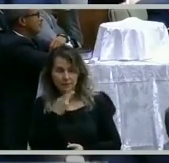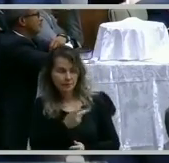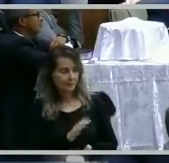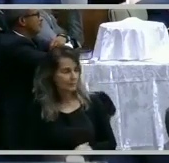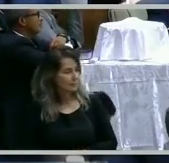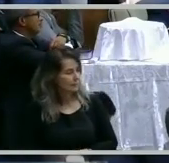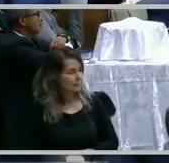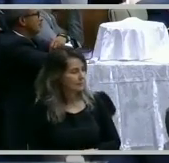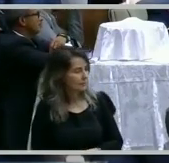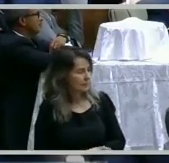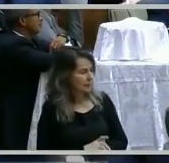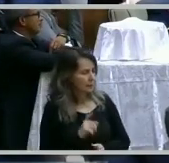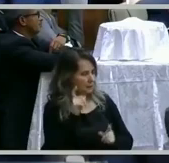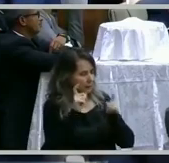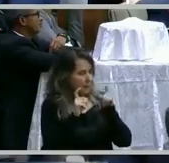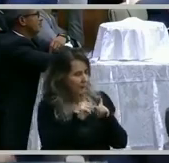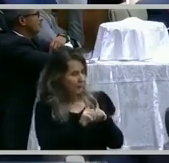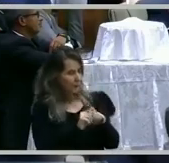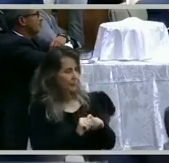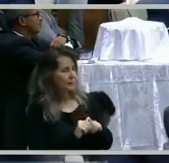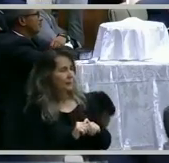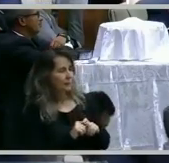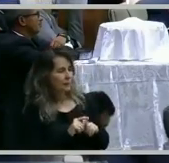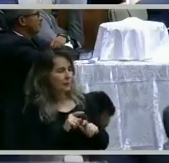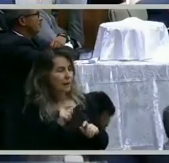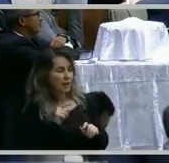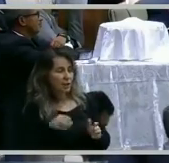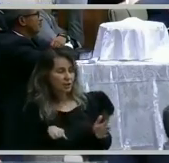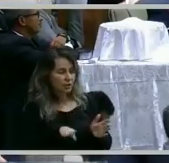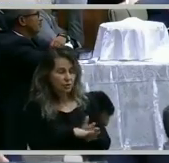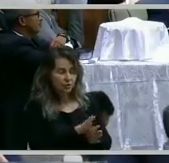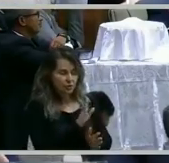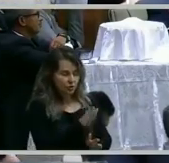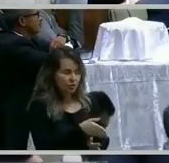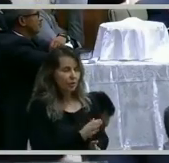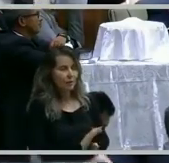ele não vai demorar a chegar não. Ele já chegou, ele está aqui.